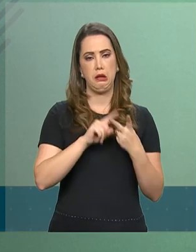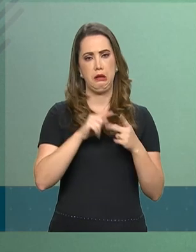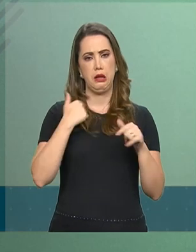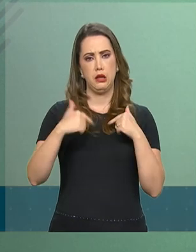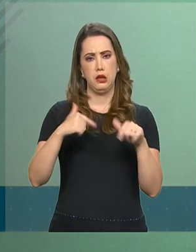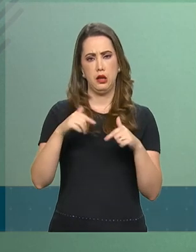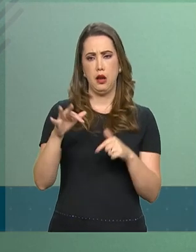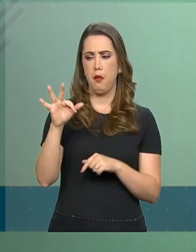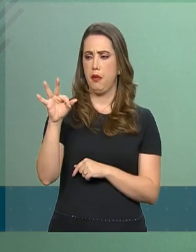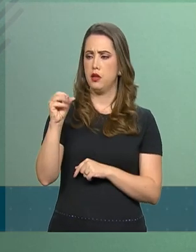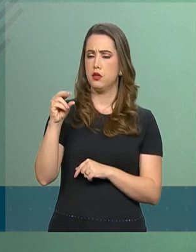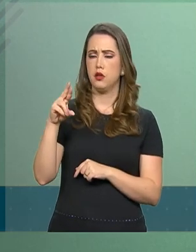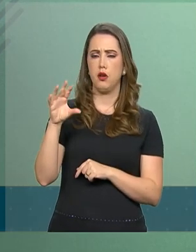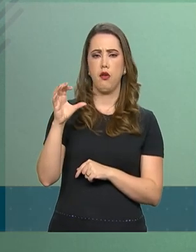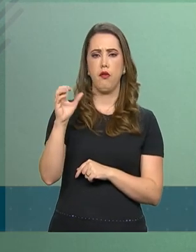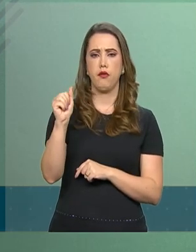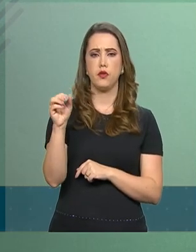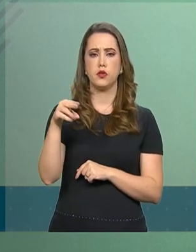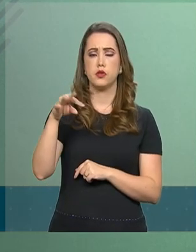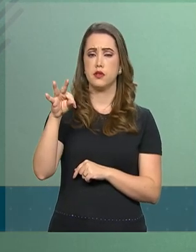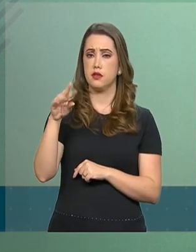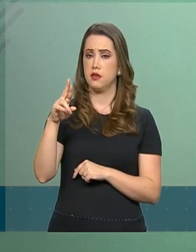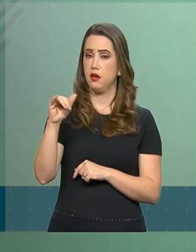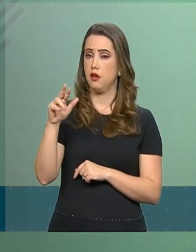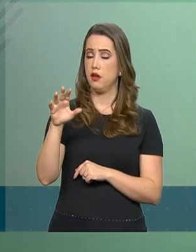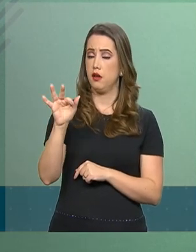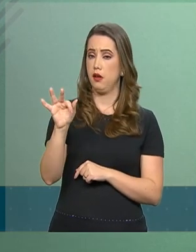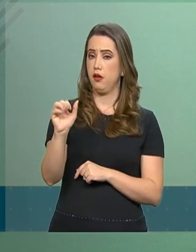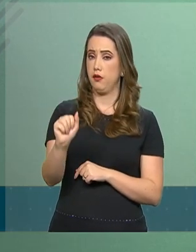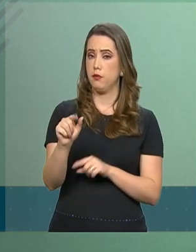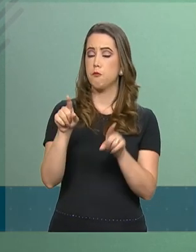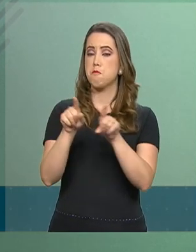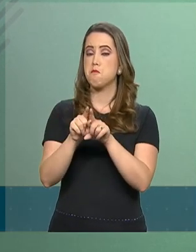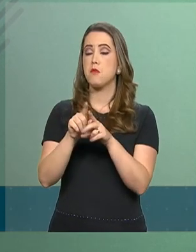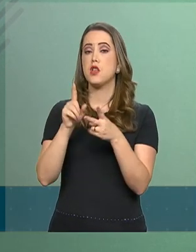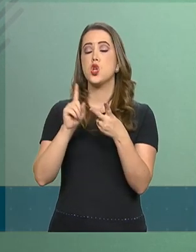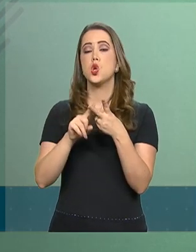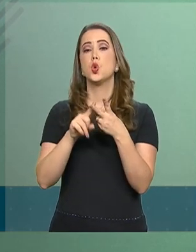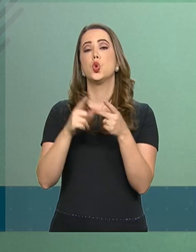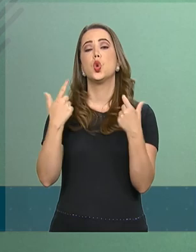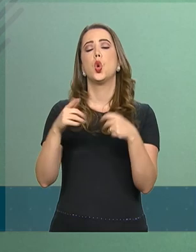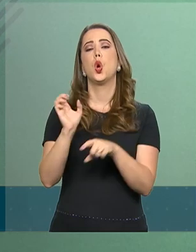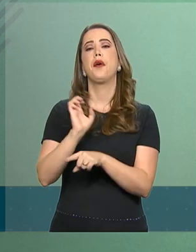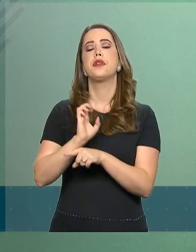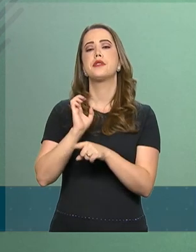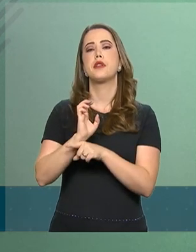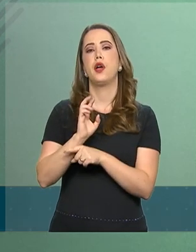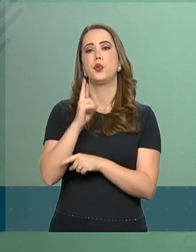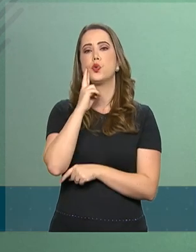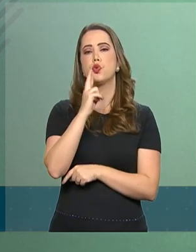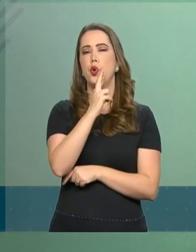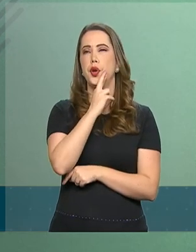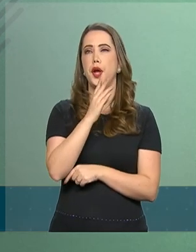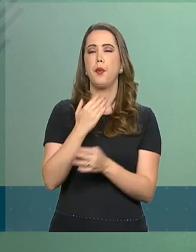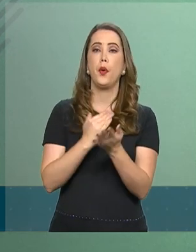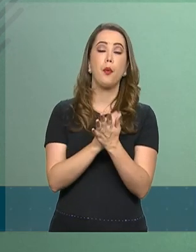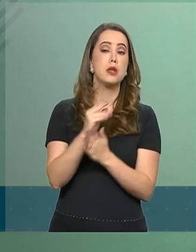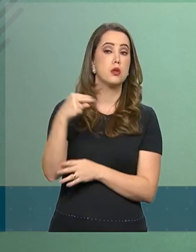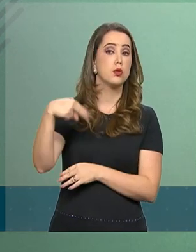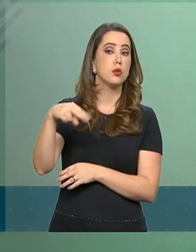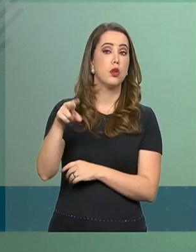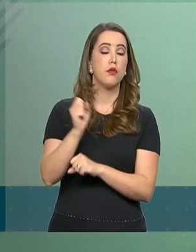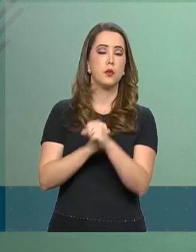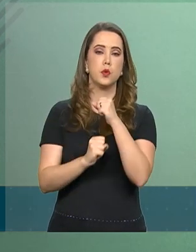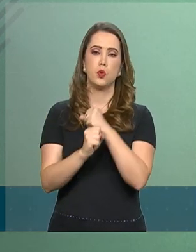penitenciária no estado de roraima desde novembro do ano passado o que